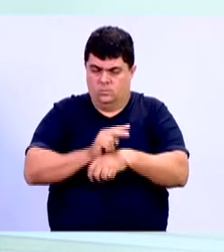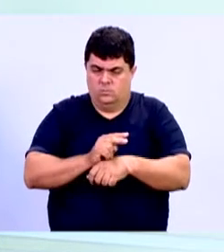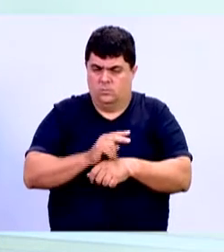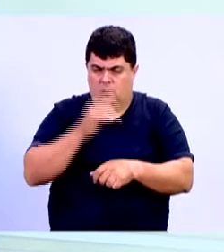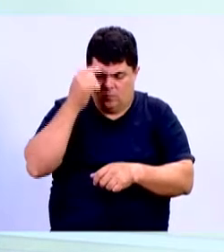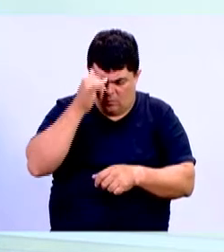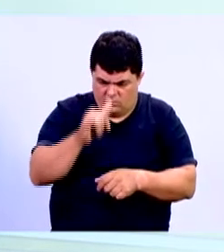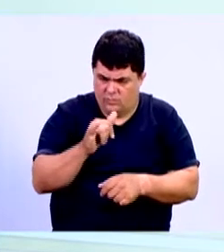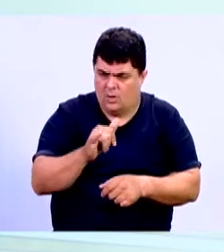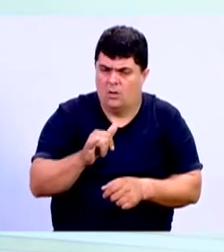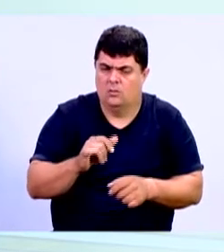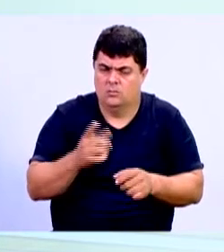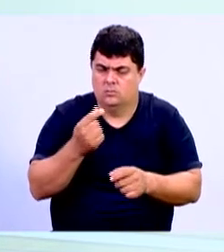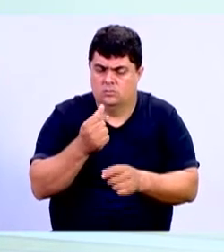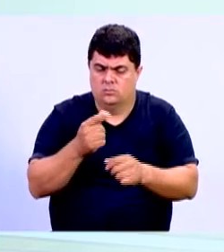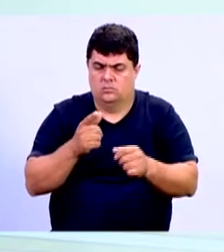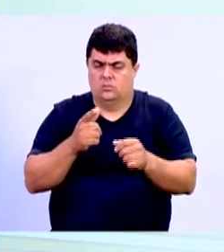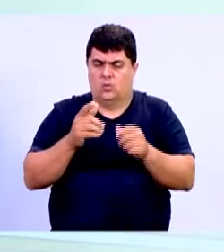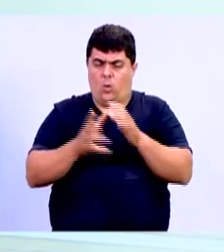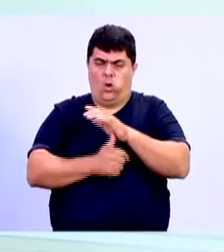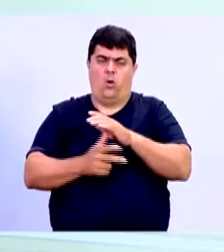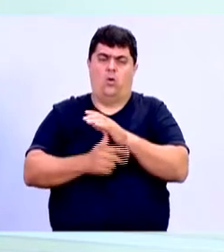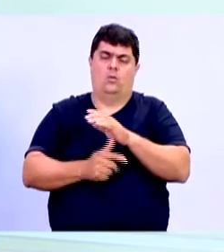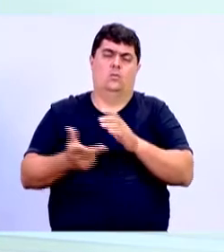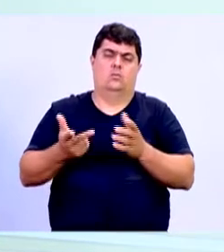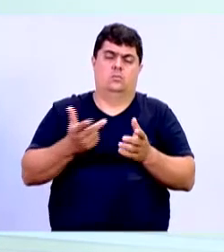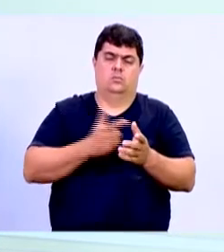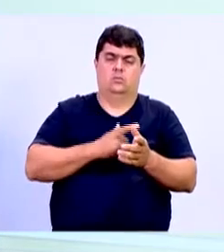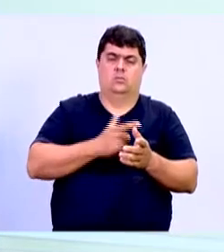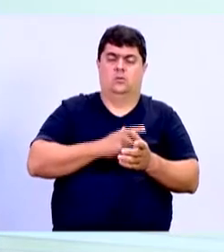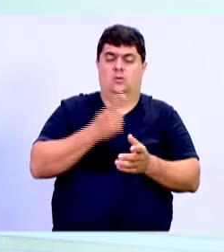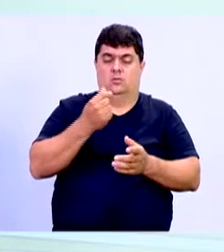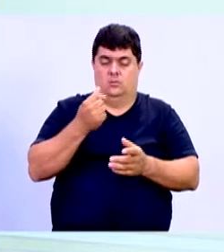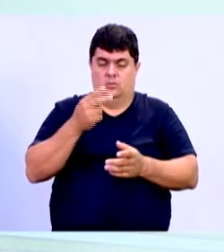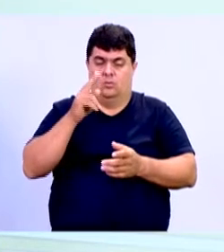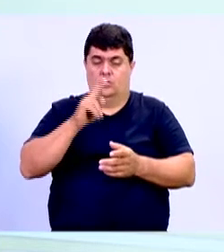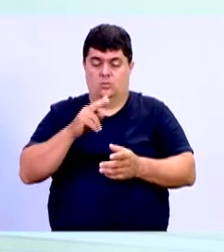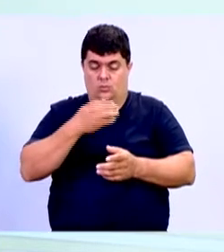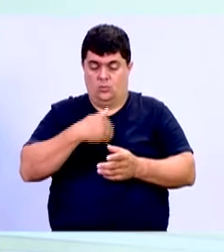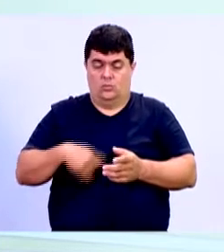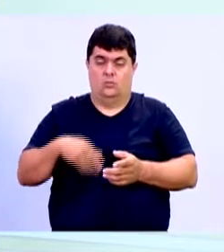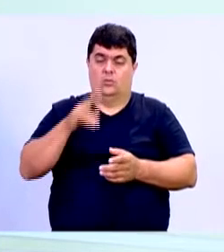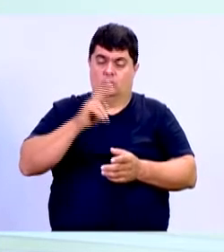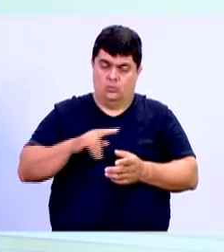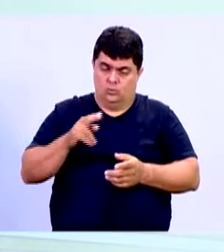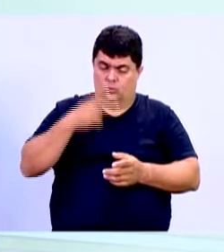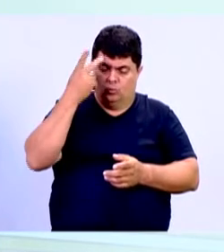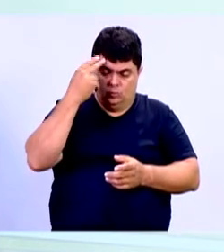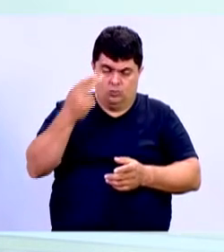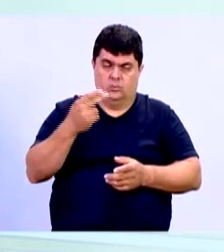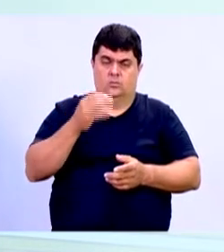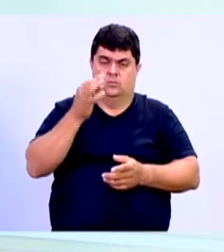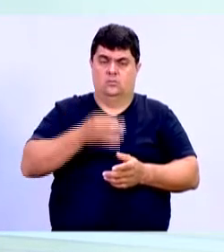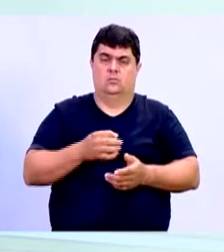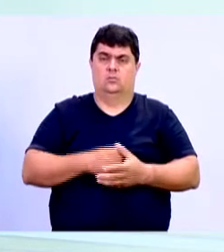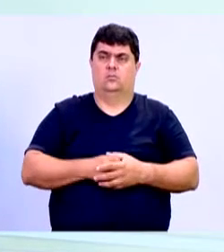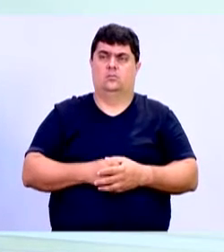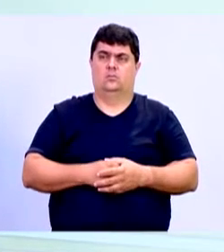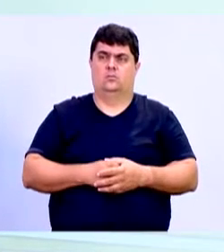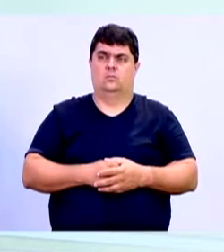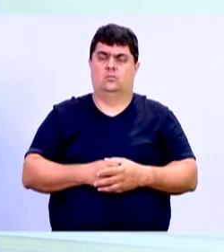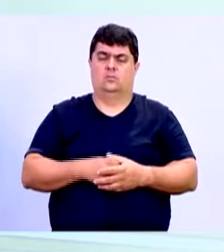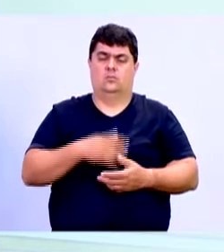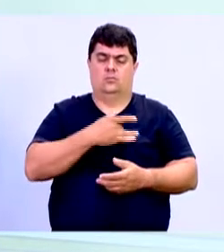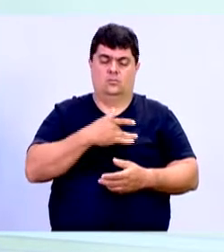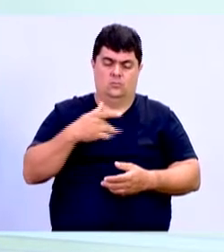coibir, né, o desvio de recursos públicos, de tal forma que o recurso público seja utilizado da forma correta, ou seja aplicado